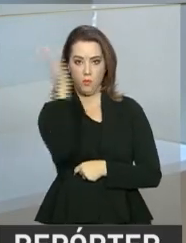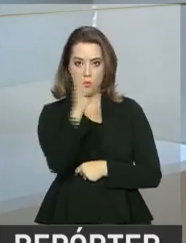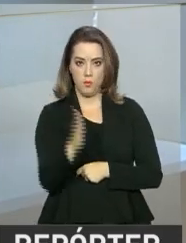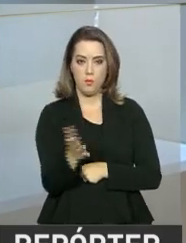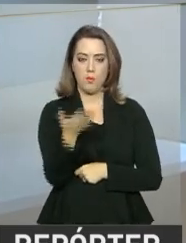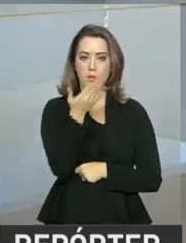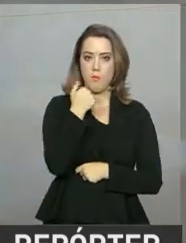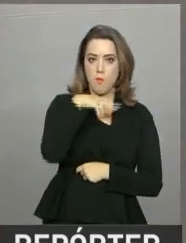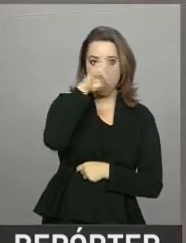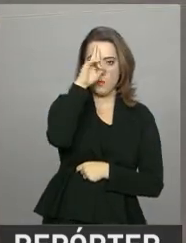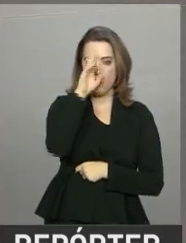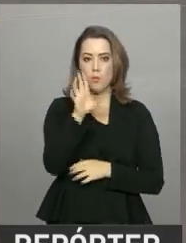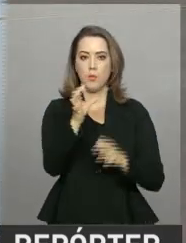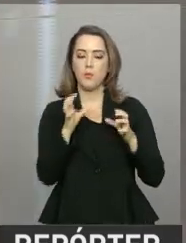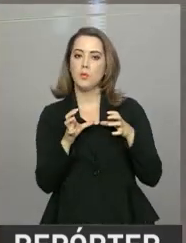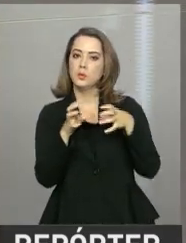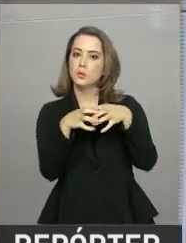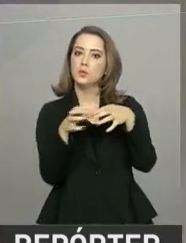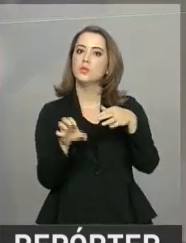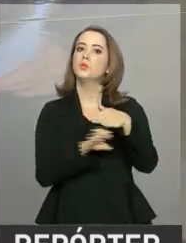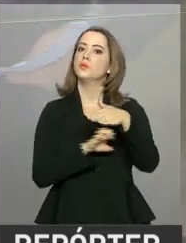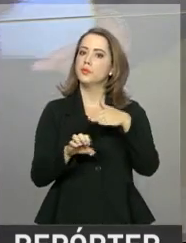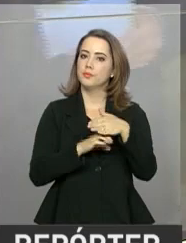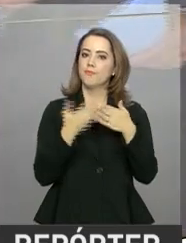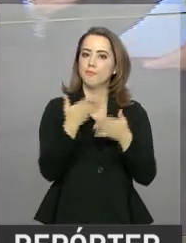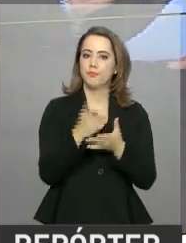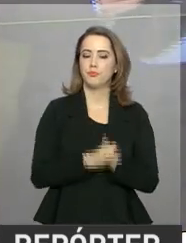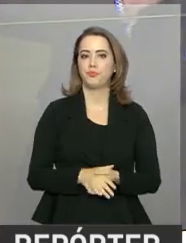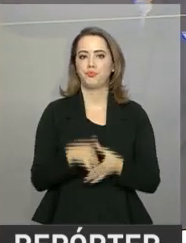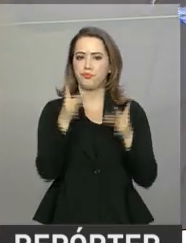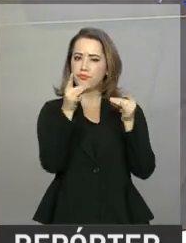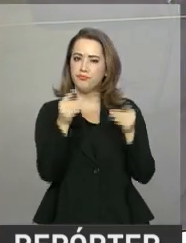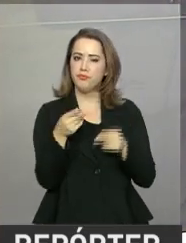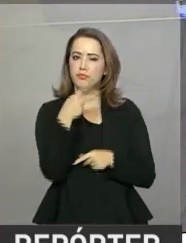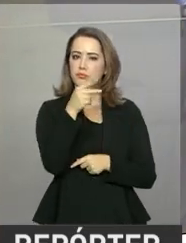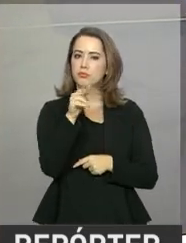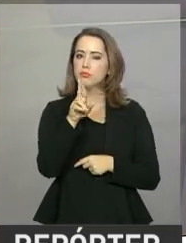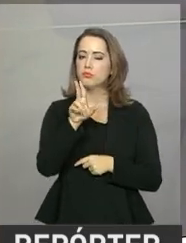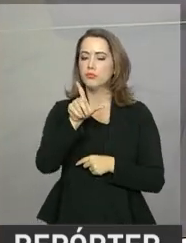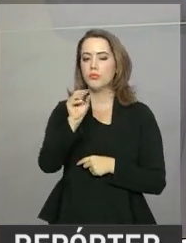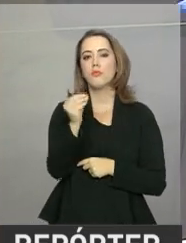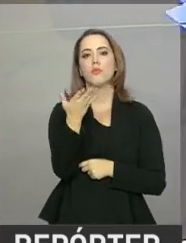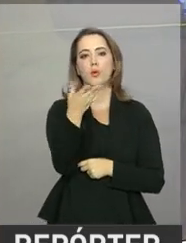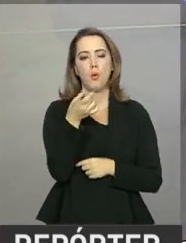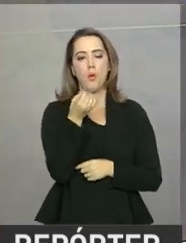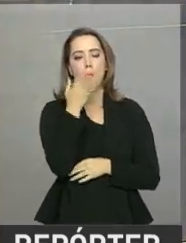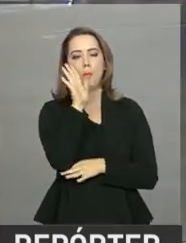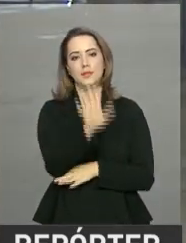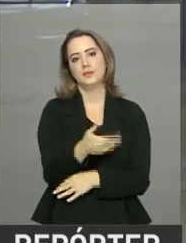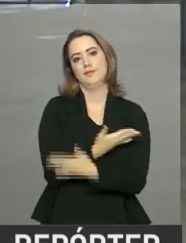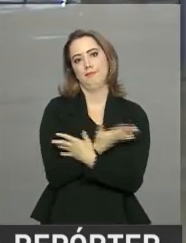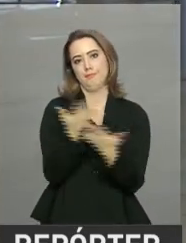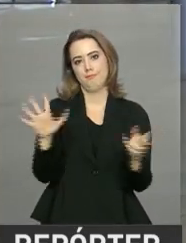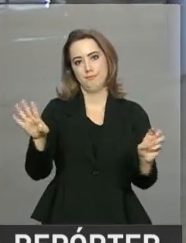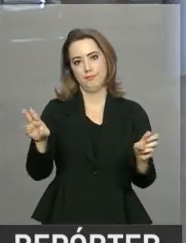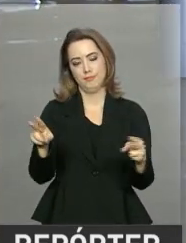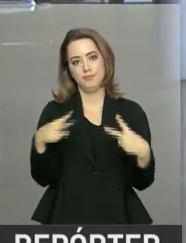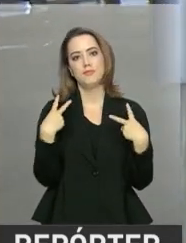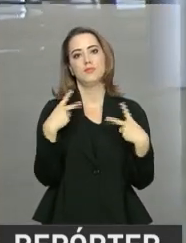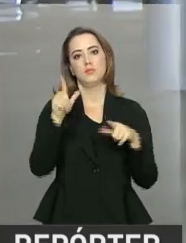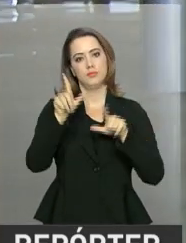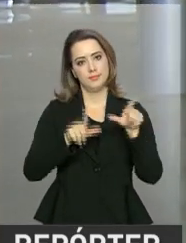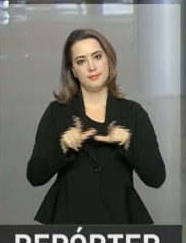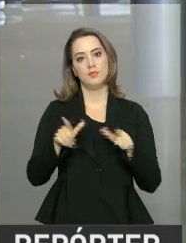entidade. Vamos saber os detalhes ao vivo com Paulo Lassalve. Oi, Paulo. Olá, Renata. Boa tarde a todos que nos assistem na